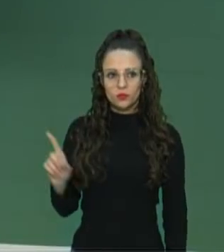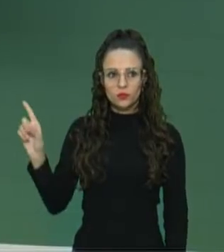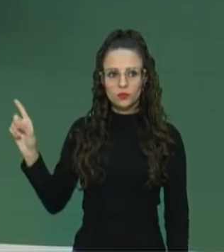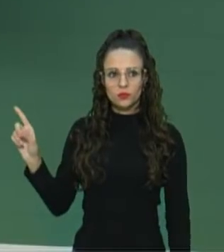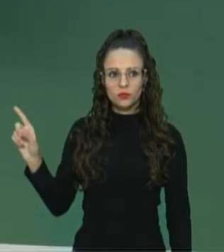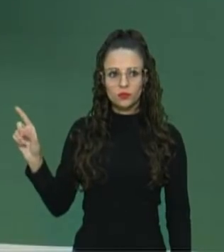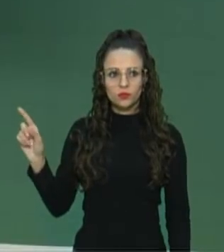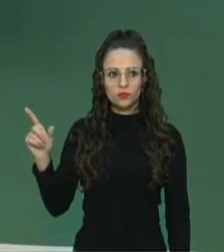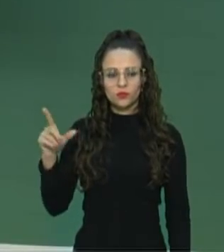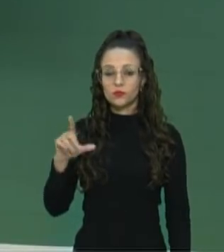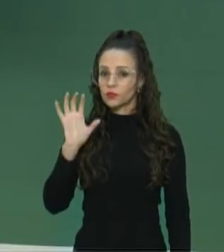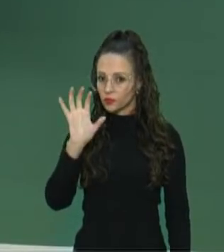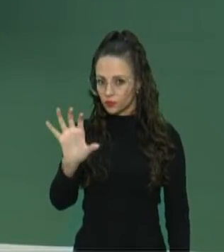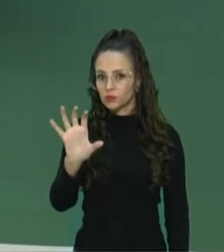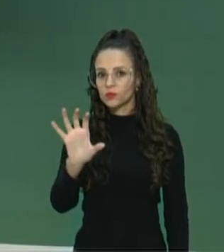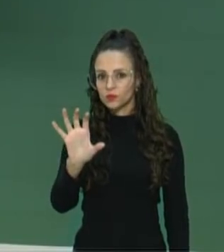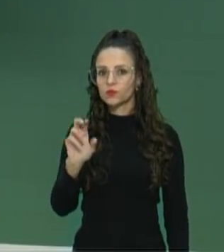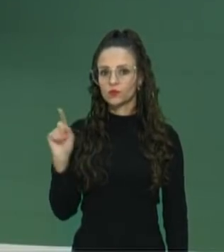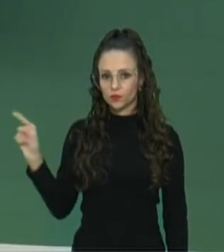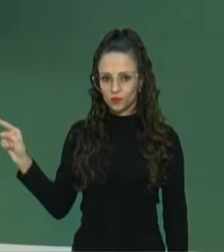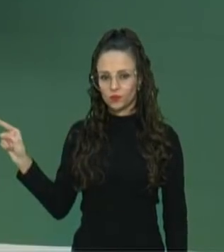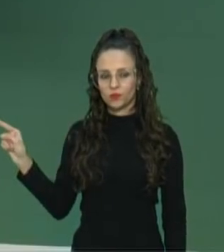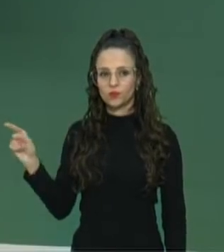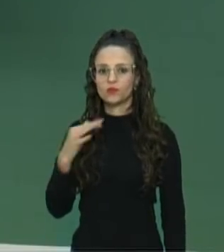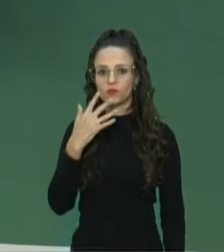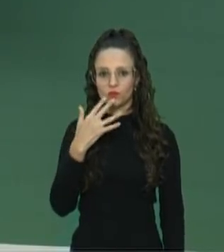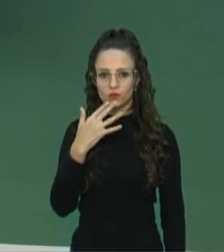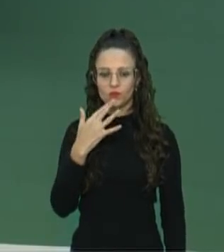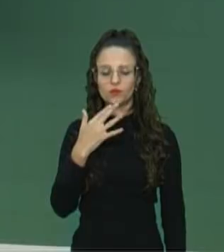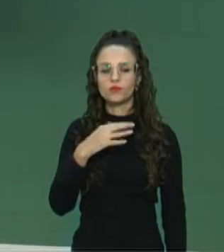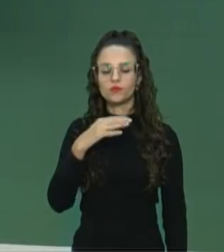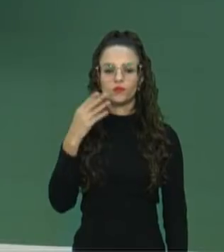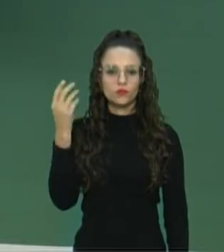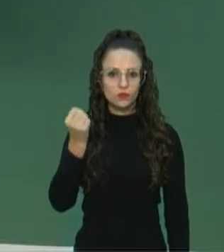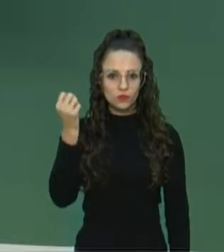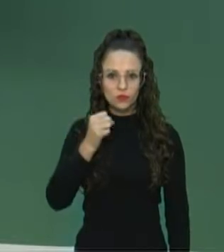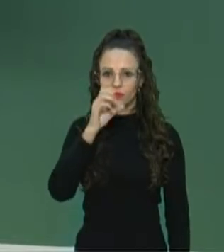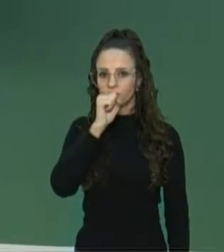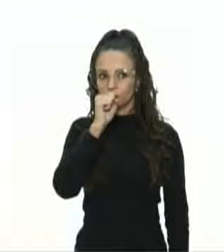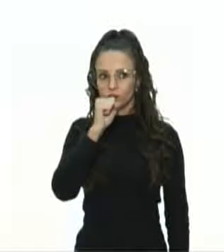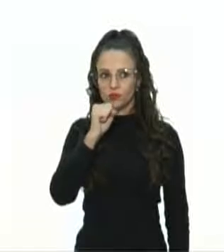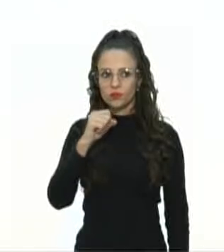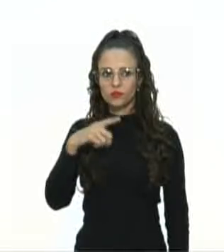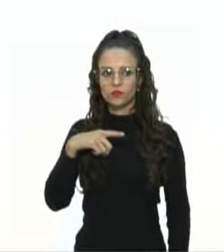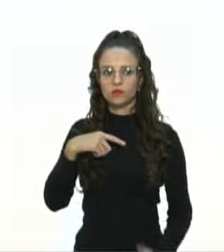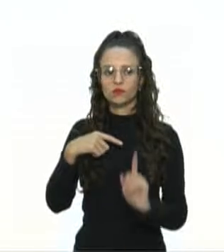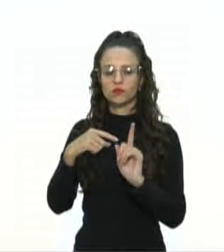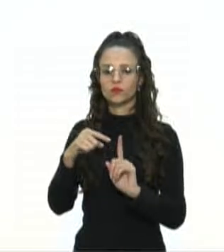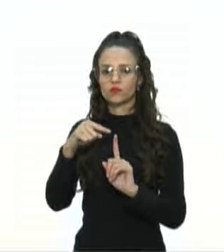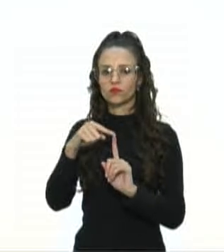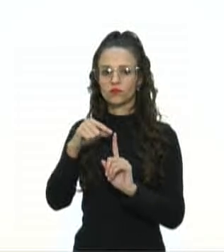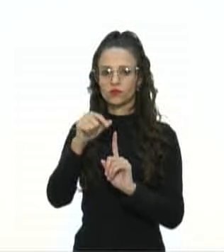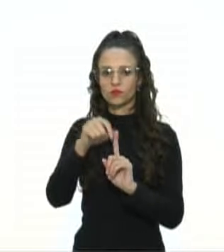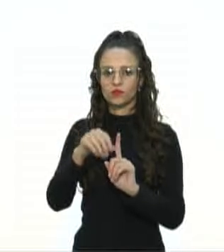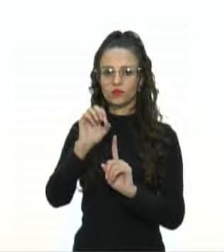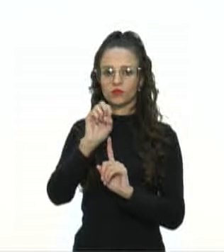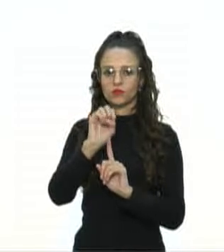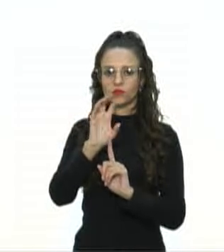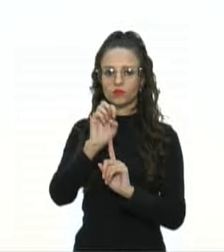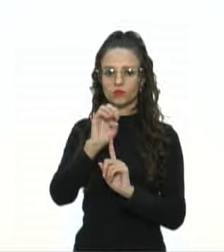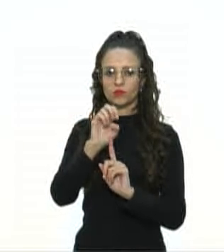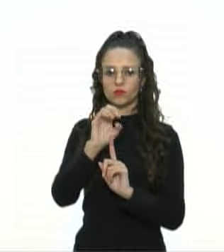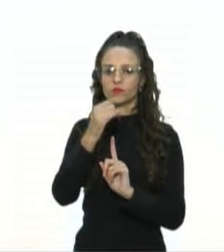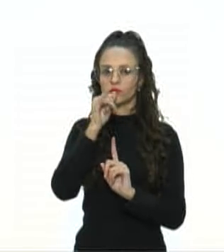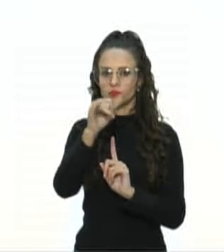eles são dessa forma, existem dessa cor, branco e laranja, e acima deles existe um sensor eletrônico que